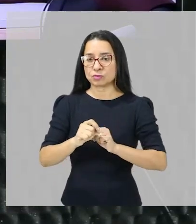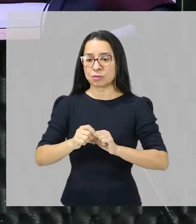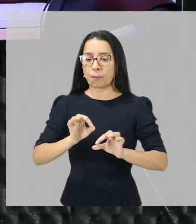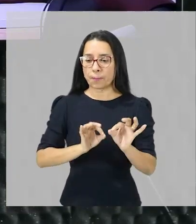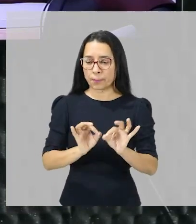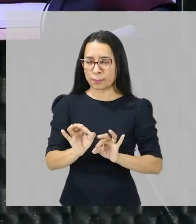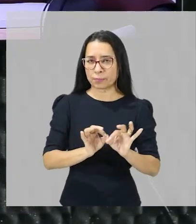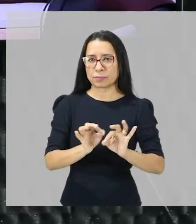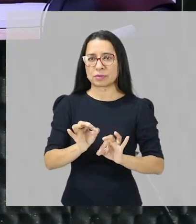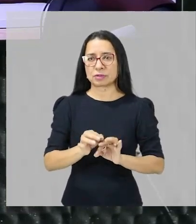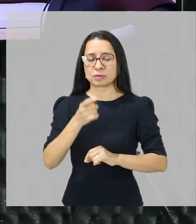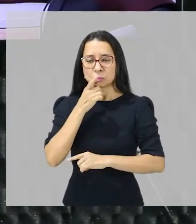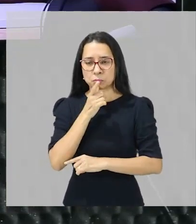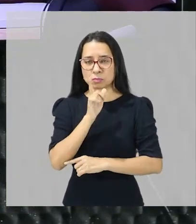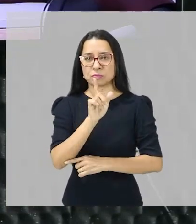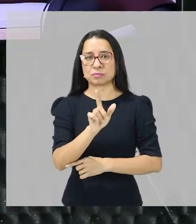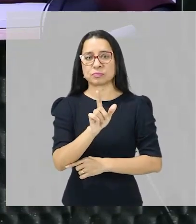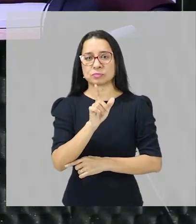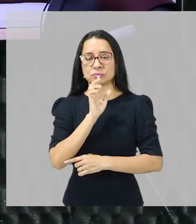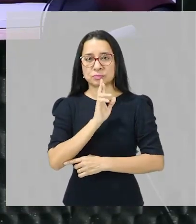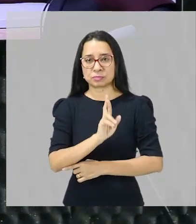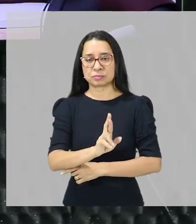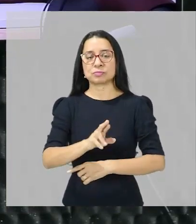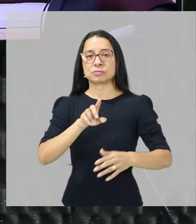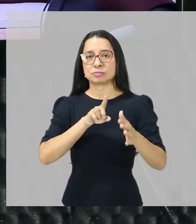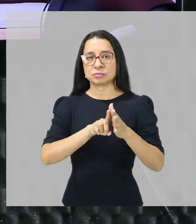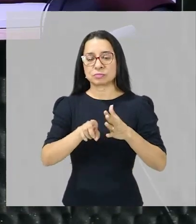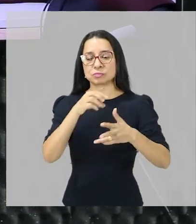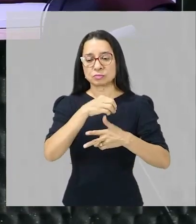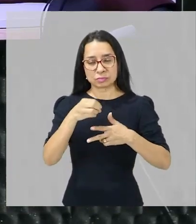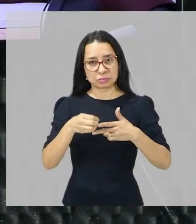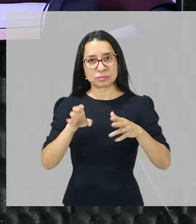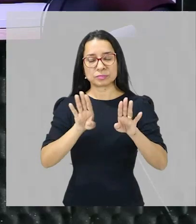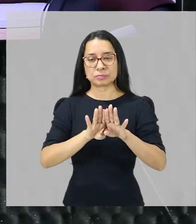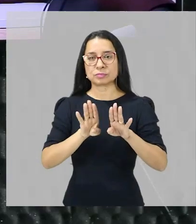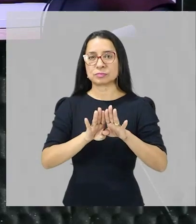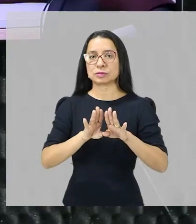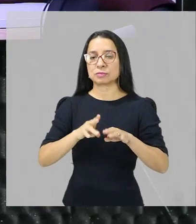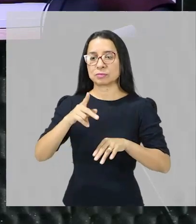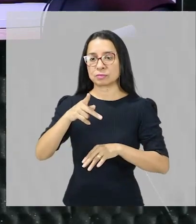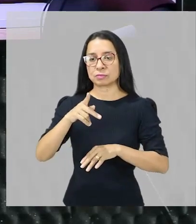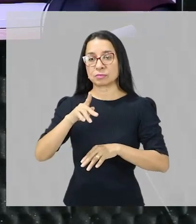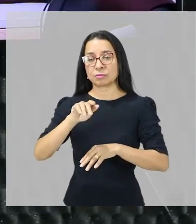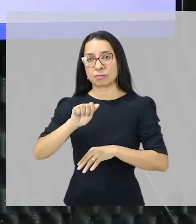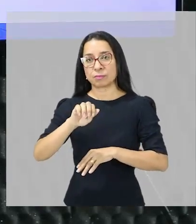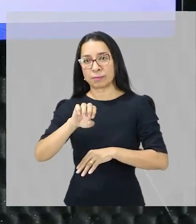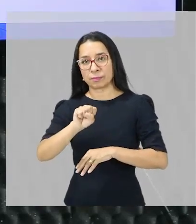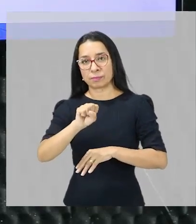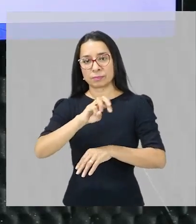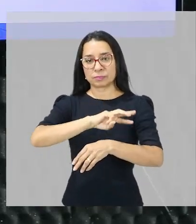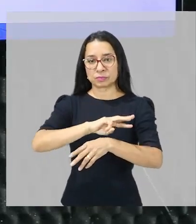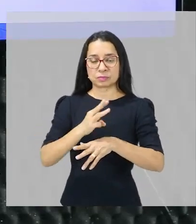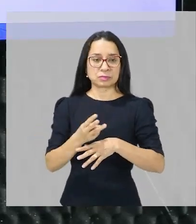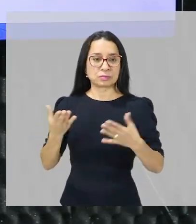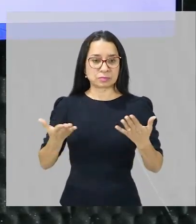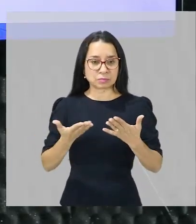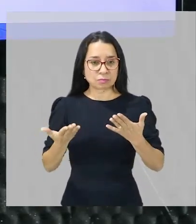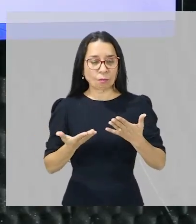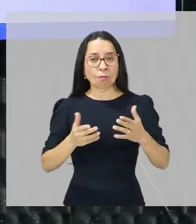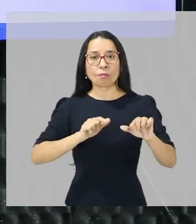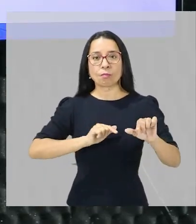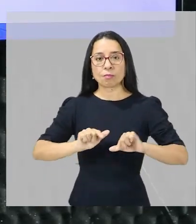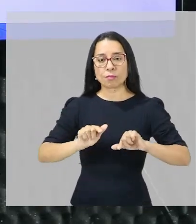aqui para poder responder essas questões do Enem e também do PAIS UEMA, tá? A gente vai agora trabalhar o conteúdo